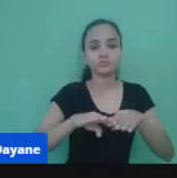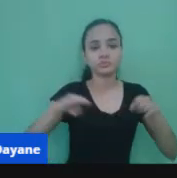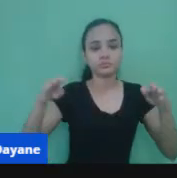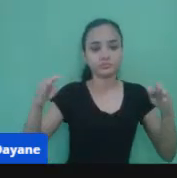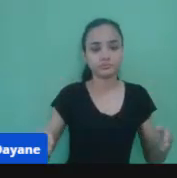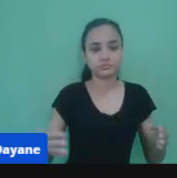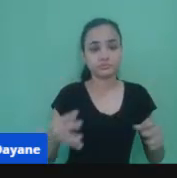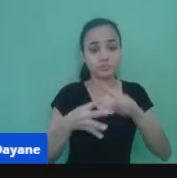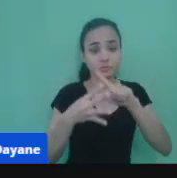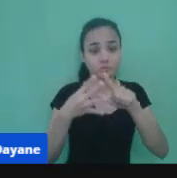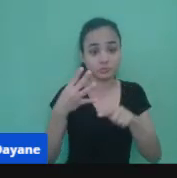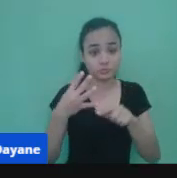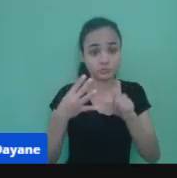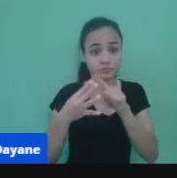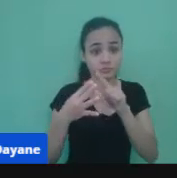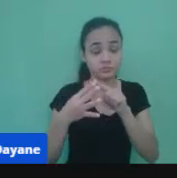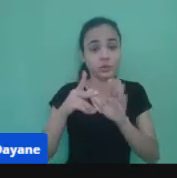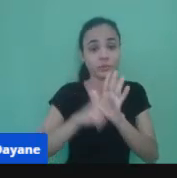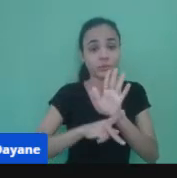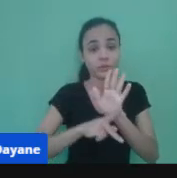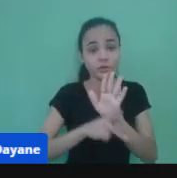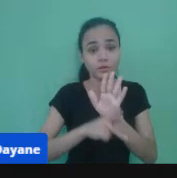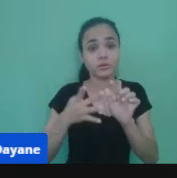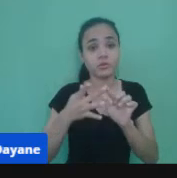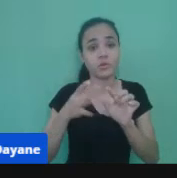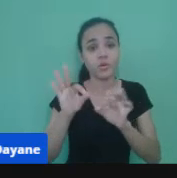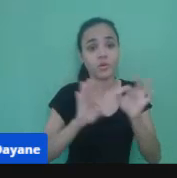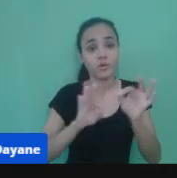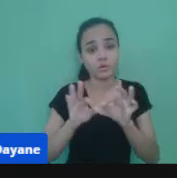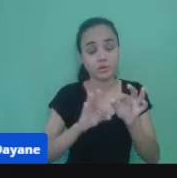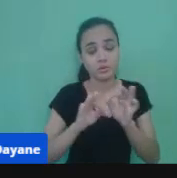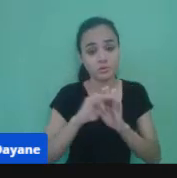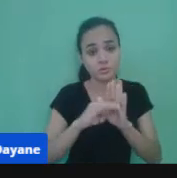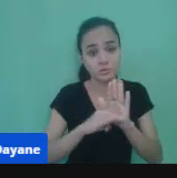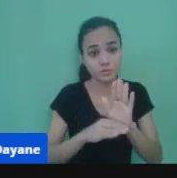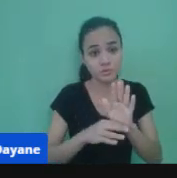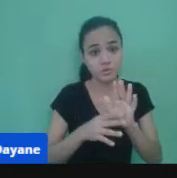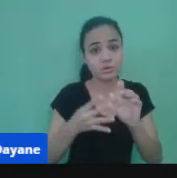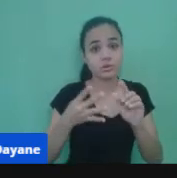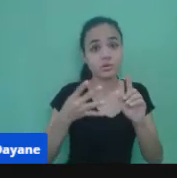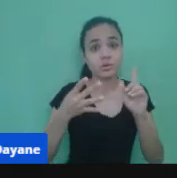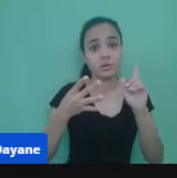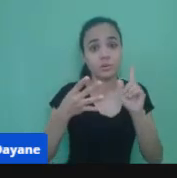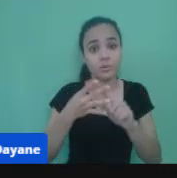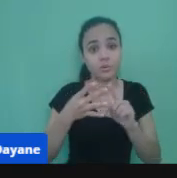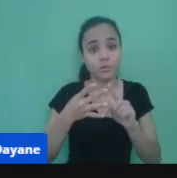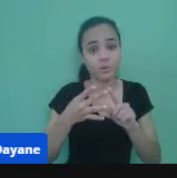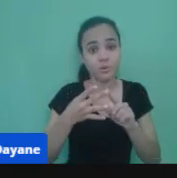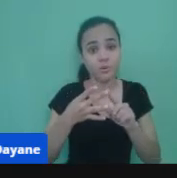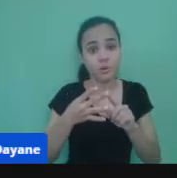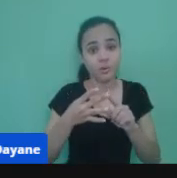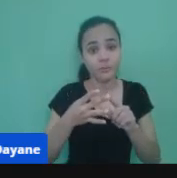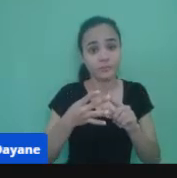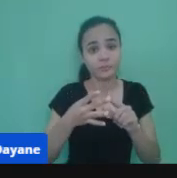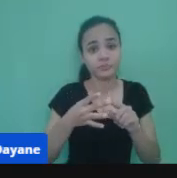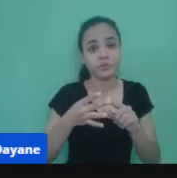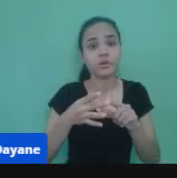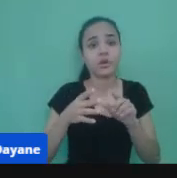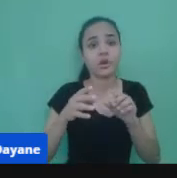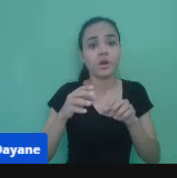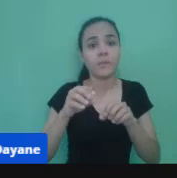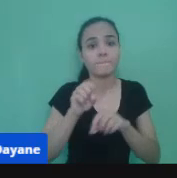planejamento, organização do roteiro, projeção e julgamento. Planejamento, seleção e visualização, assim como o roteiro.